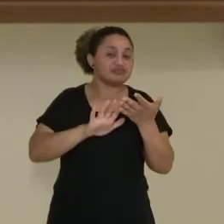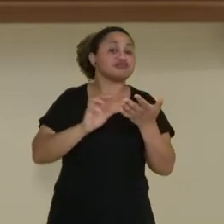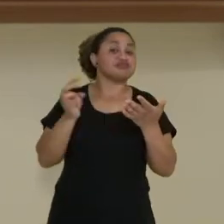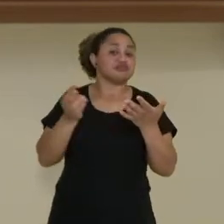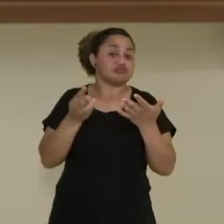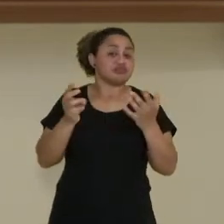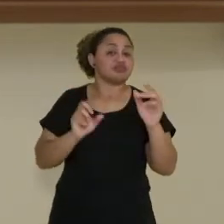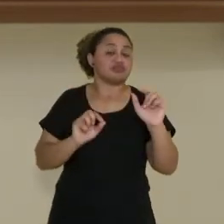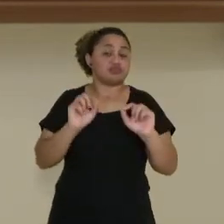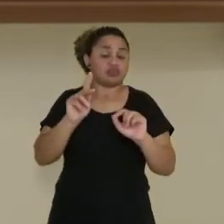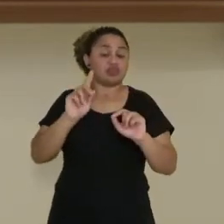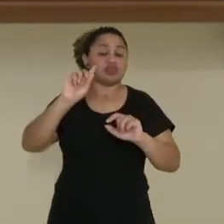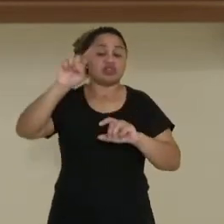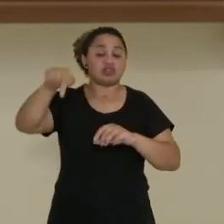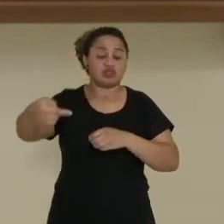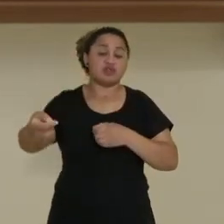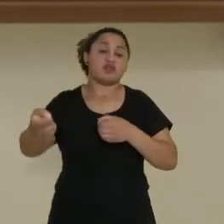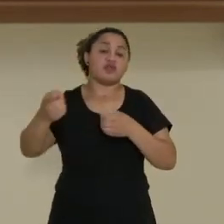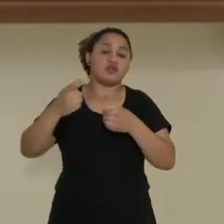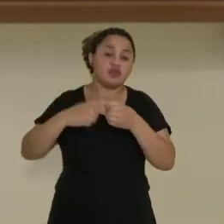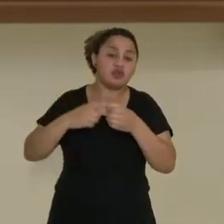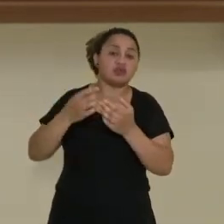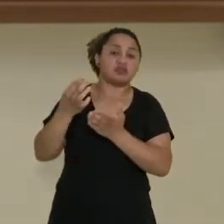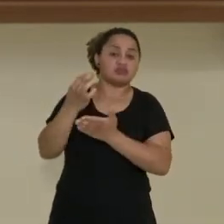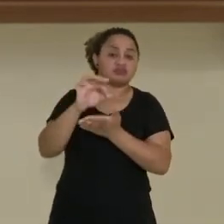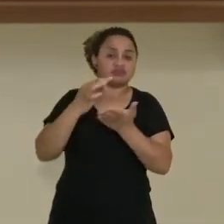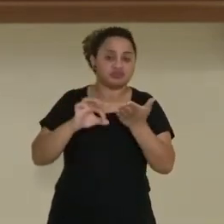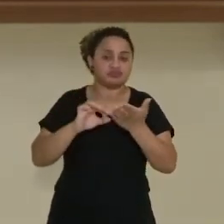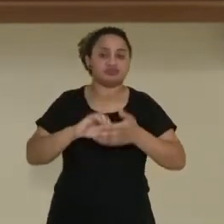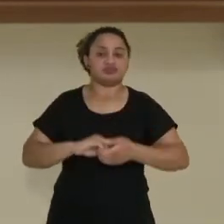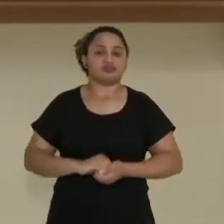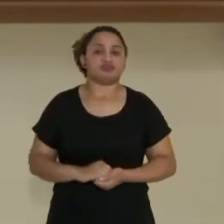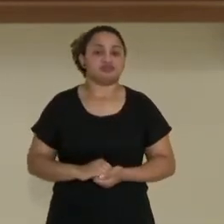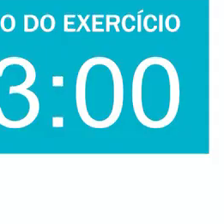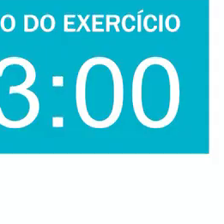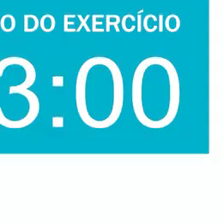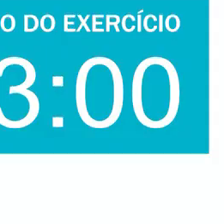3, tá? E na sequência, a gente volta para fazer a correção.